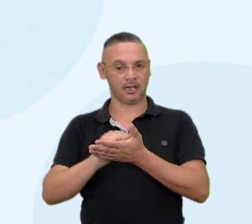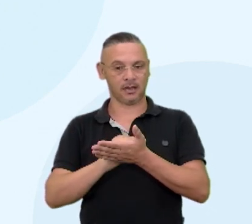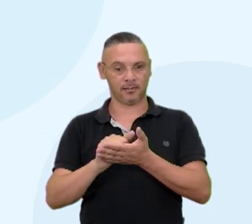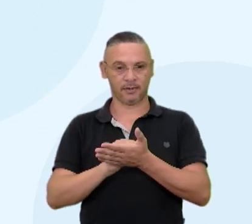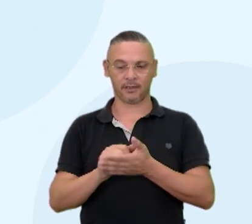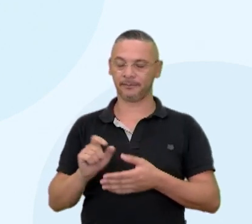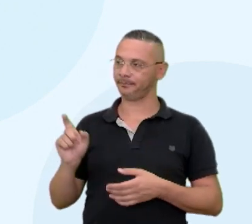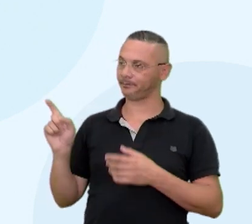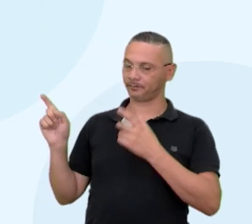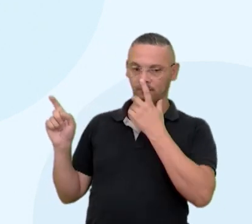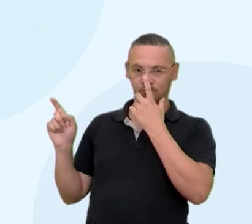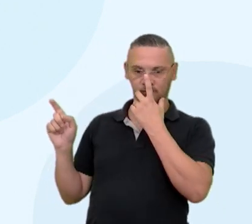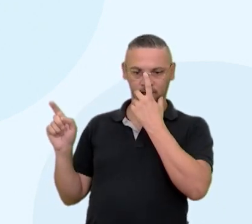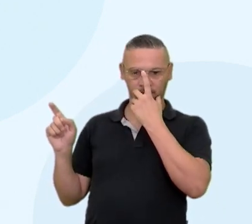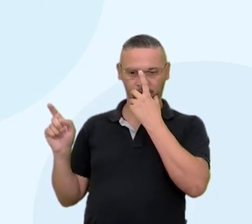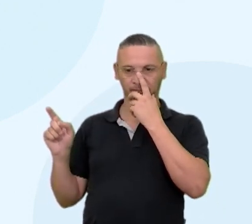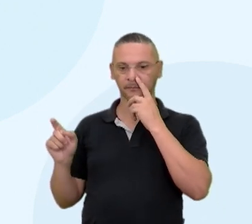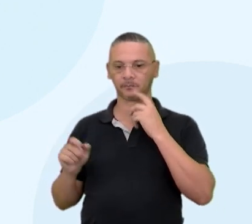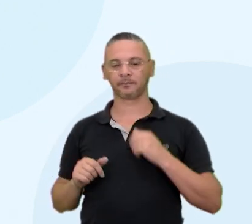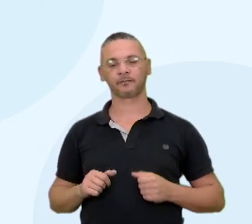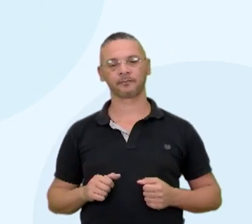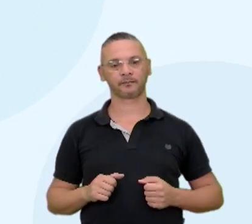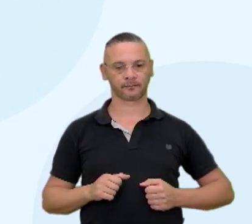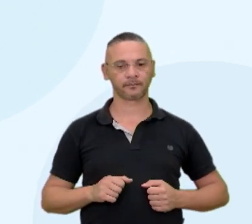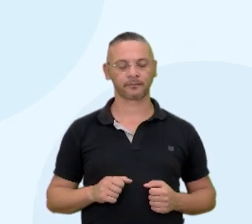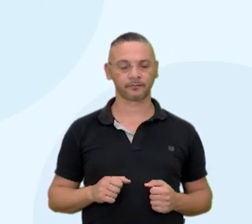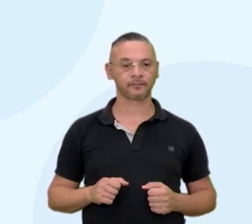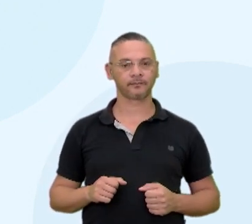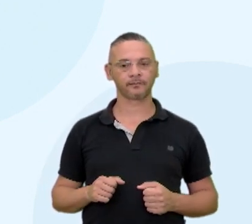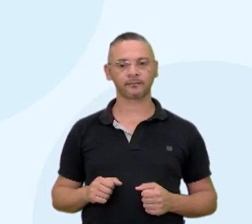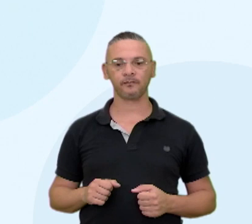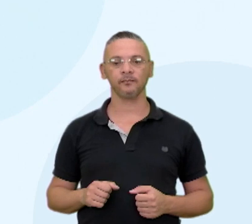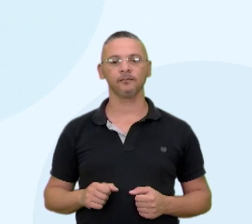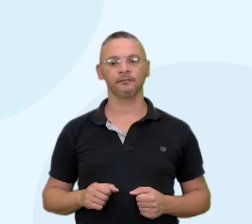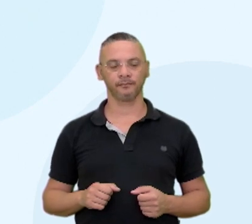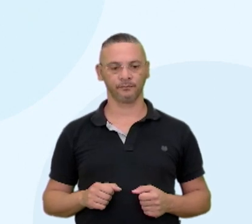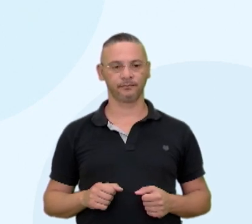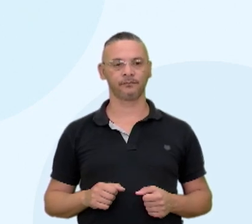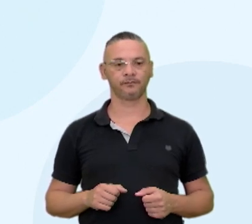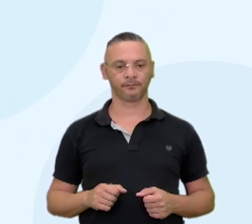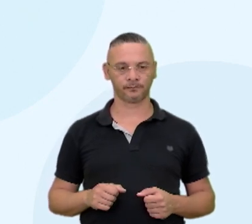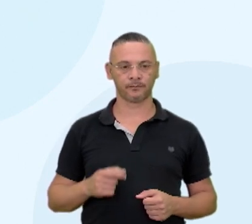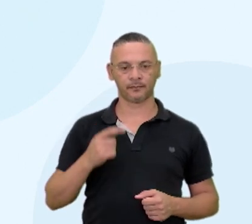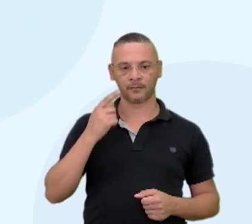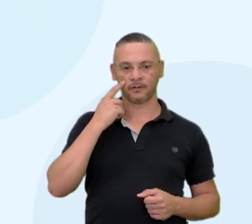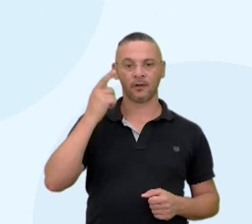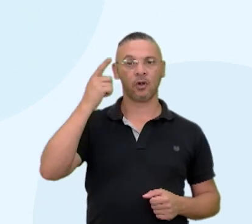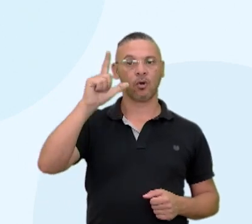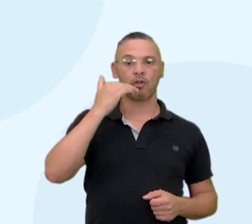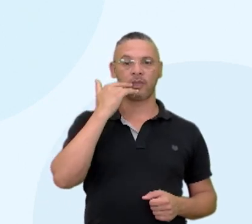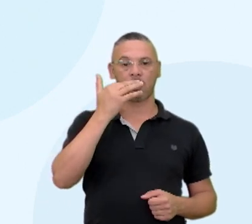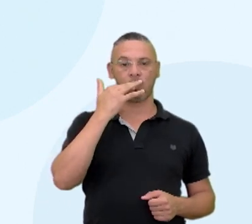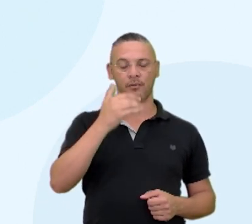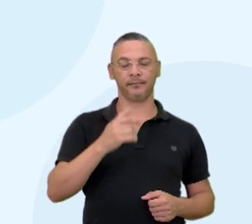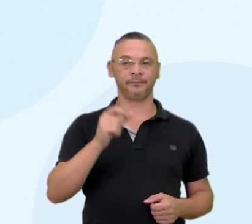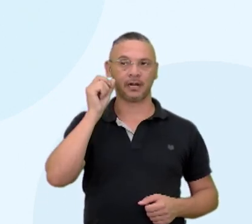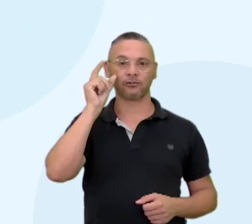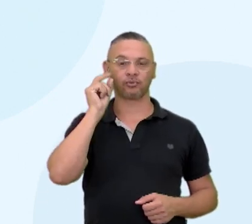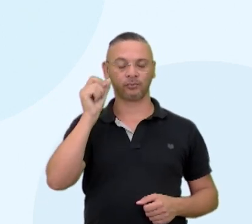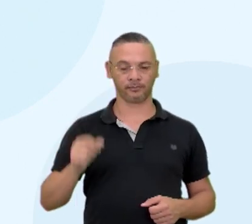uma notícia em inglês sem usar dicionário, sem usar tradutor. Foi sim. Volta lá se você perdeu essa aula, acho que uma aula muito